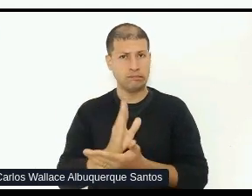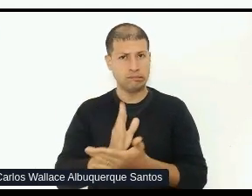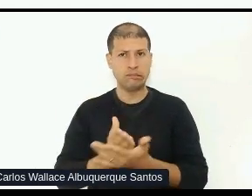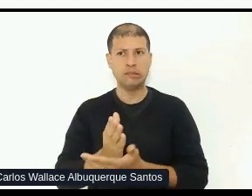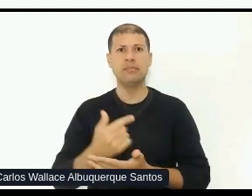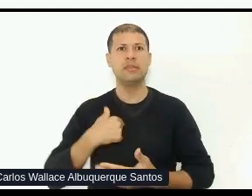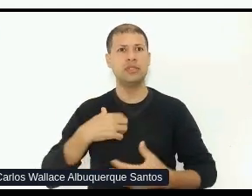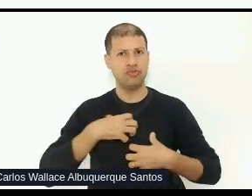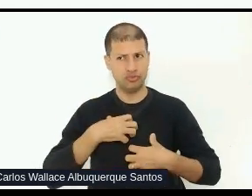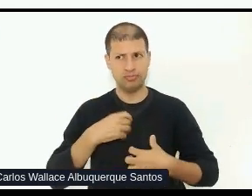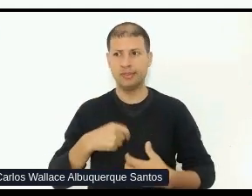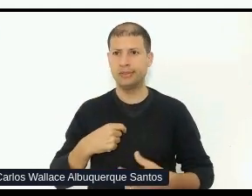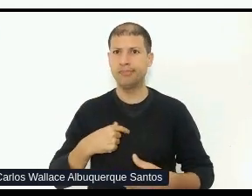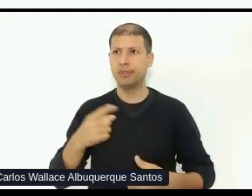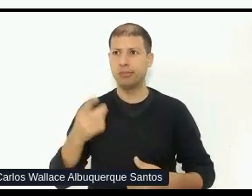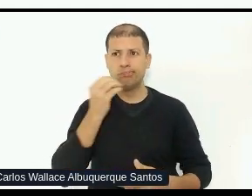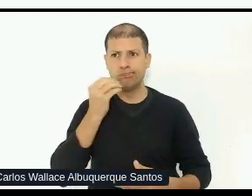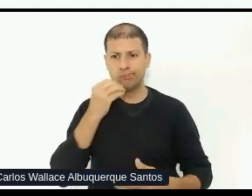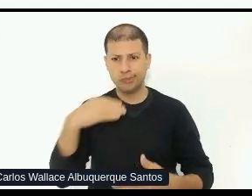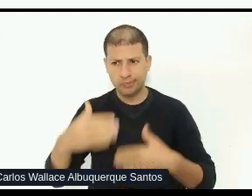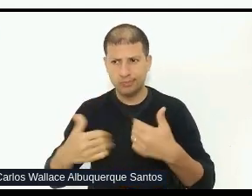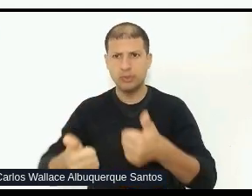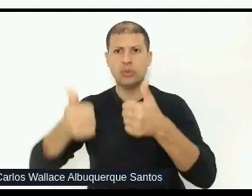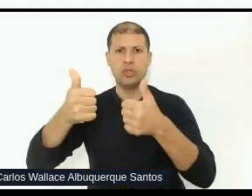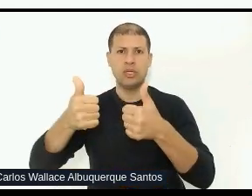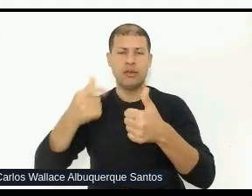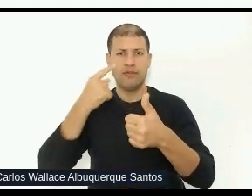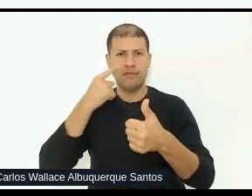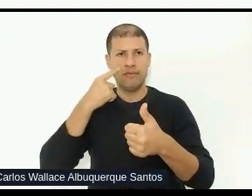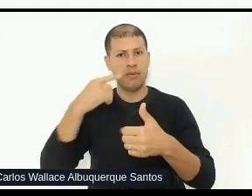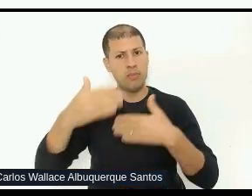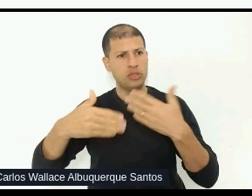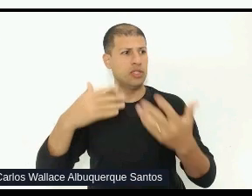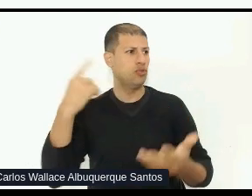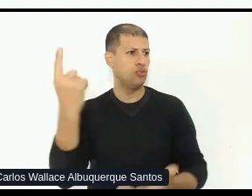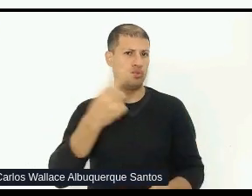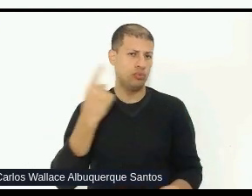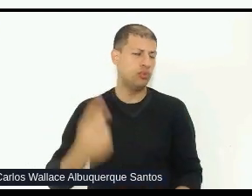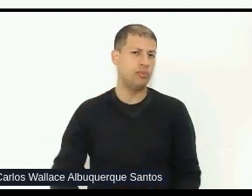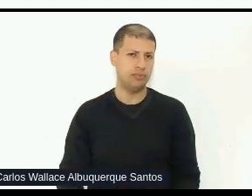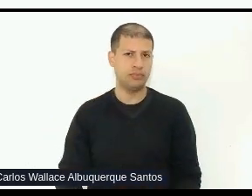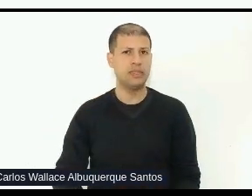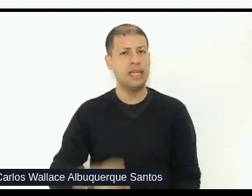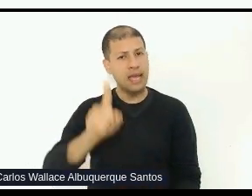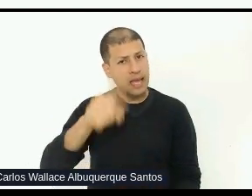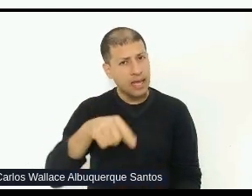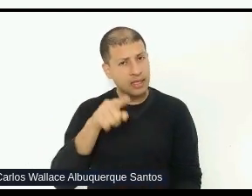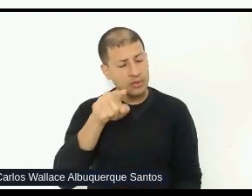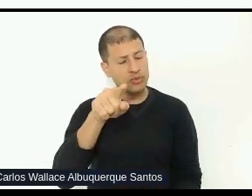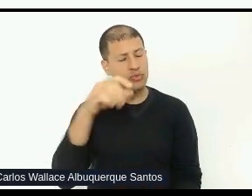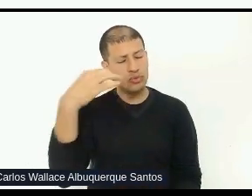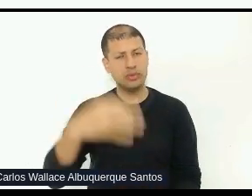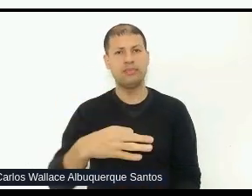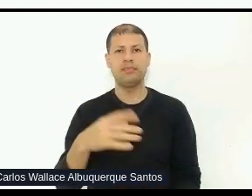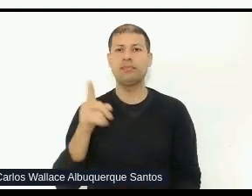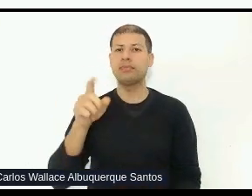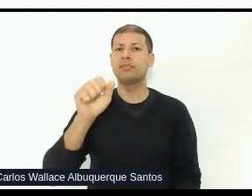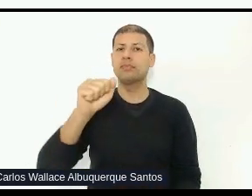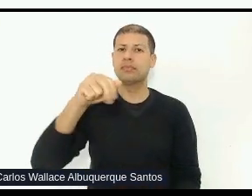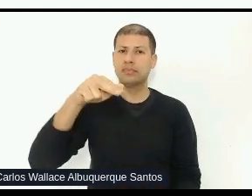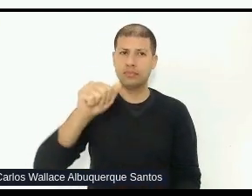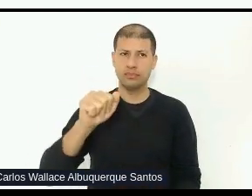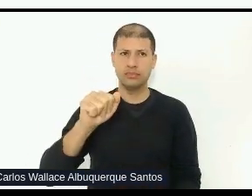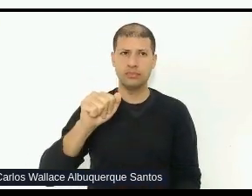momentos como oportunidade para melhorar os nossos processos, né? E é justamente isso, né? Até a Ana